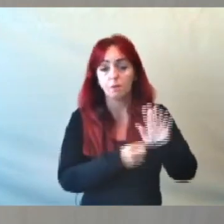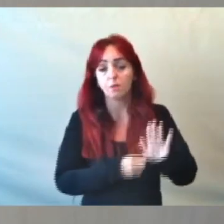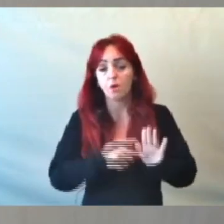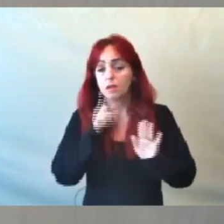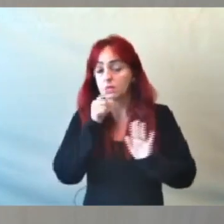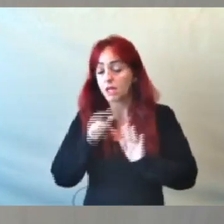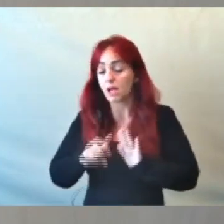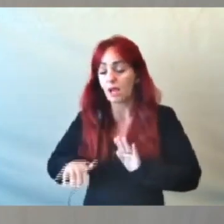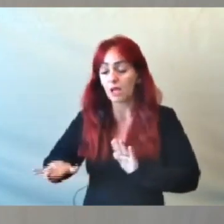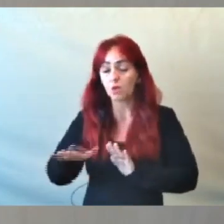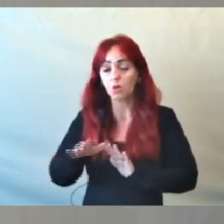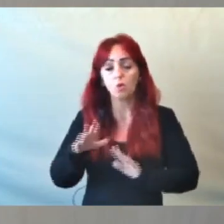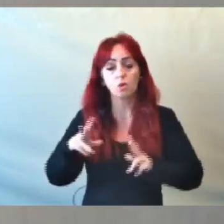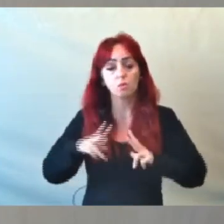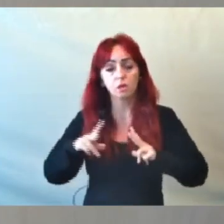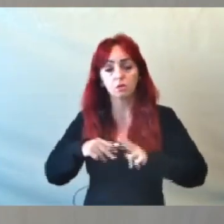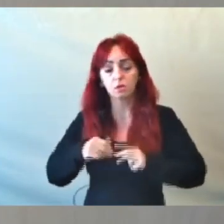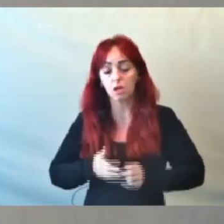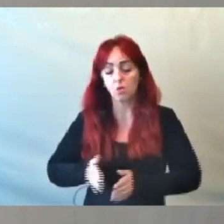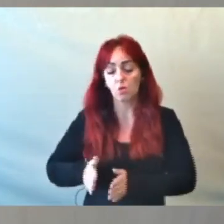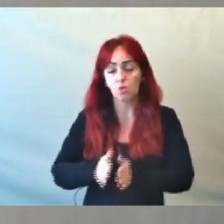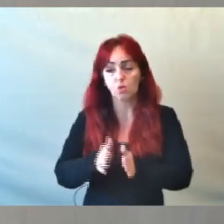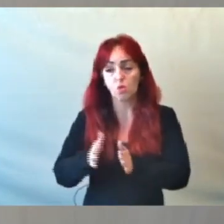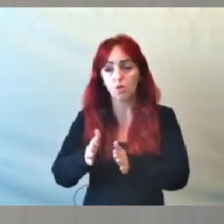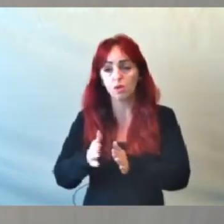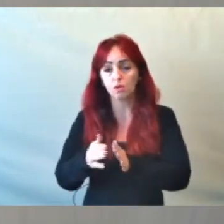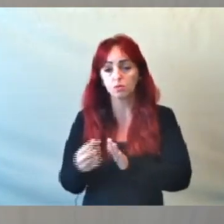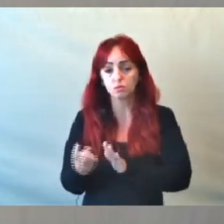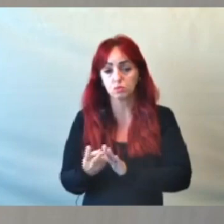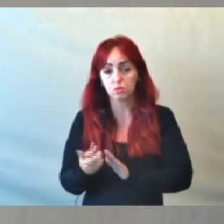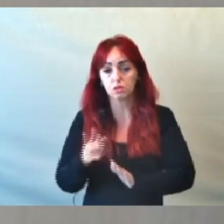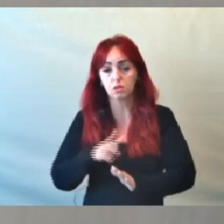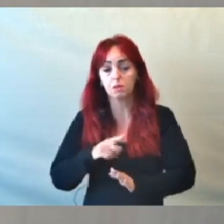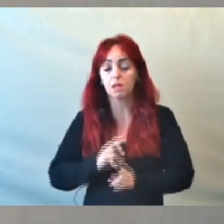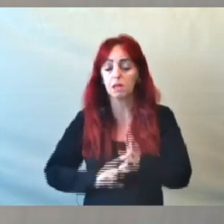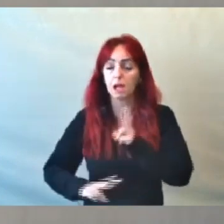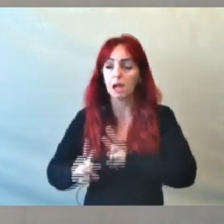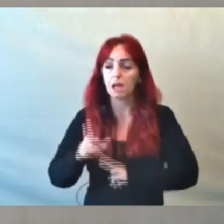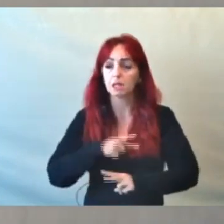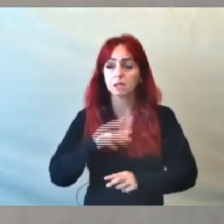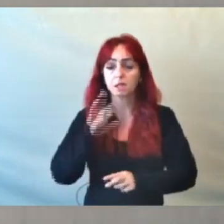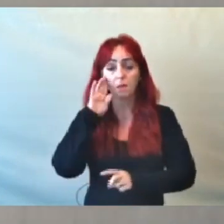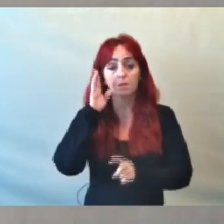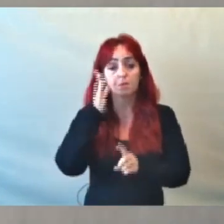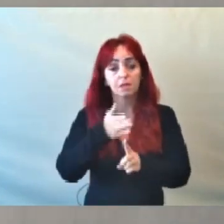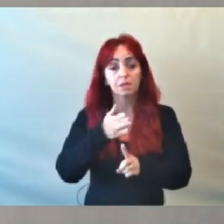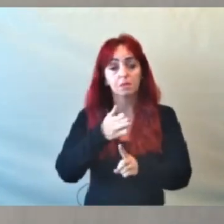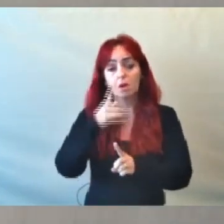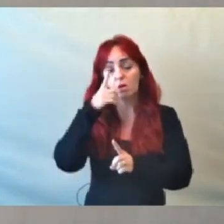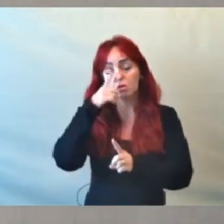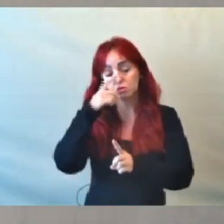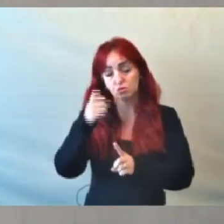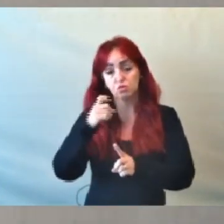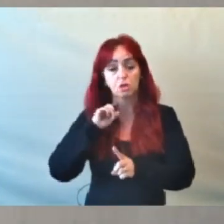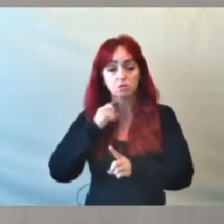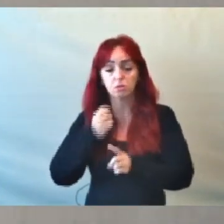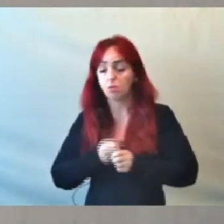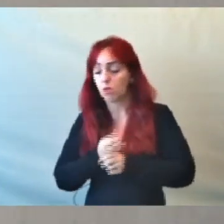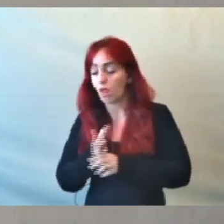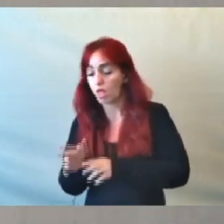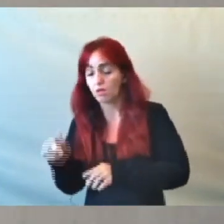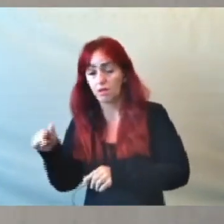córregos Ressaca e Sarandi, ainda se configuram como as principais fontes de entrada de nutrientes nesse ecossistema.